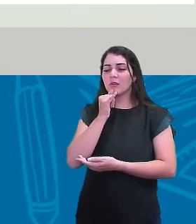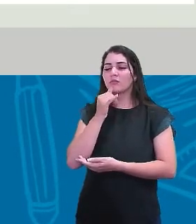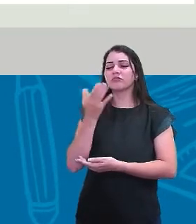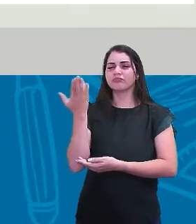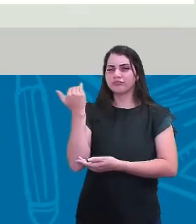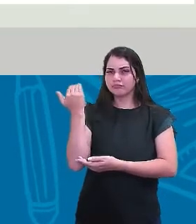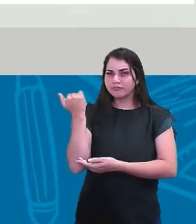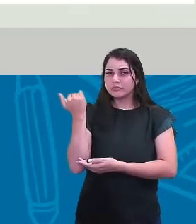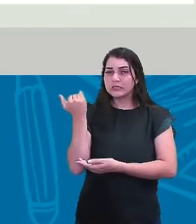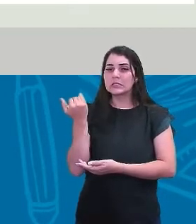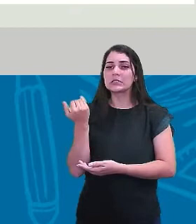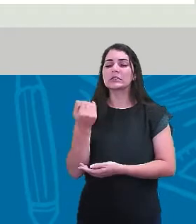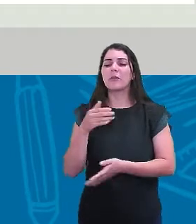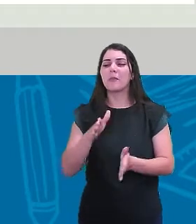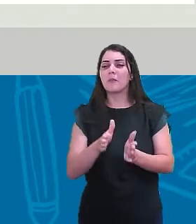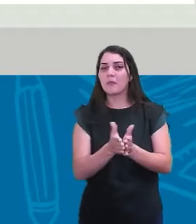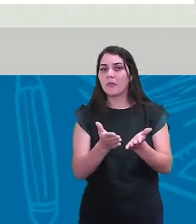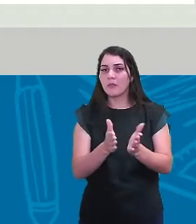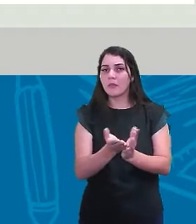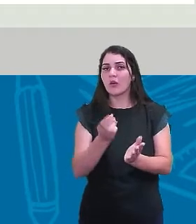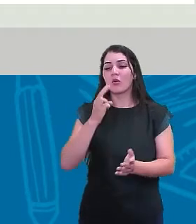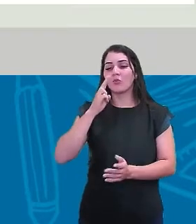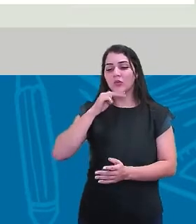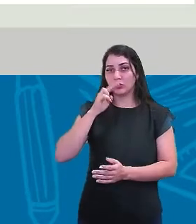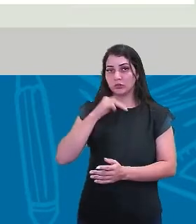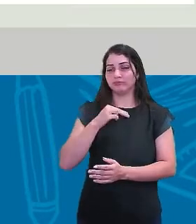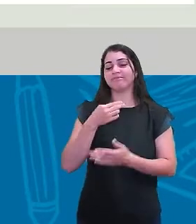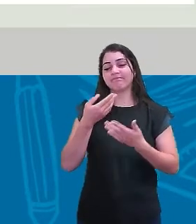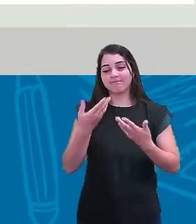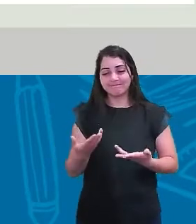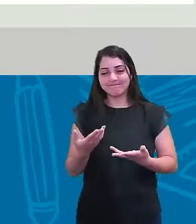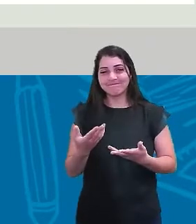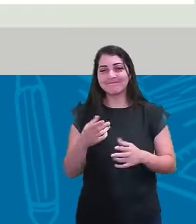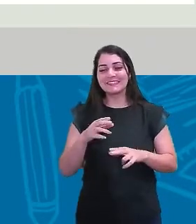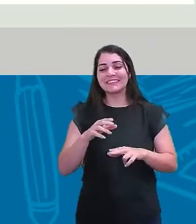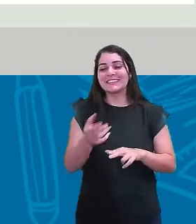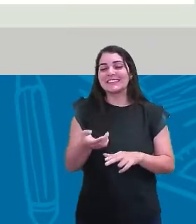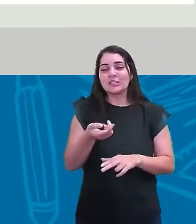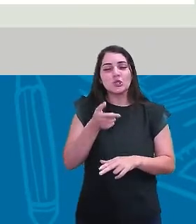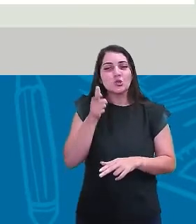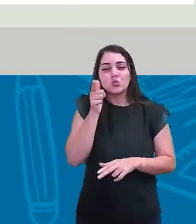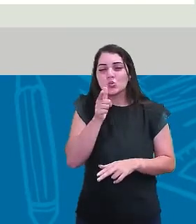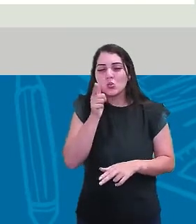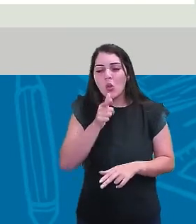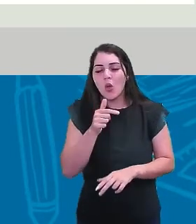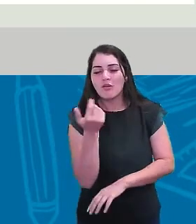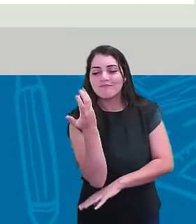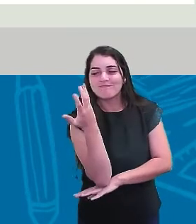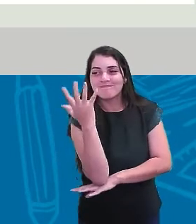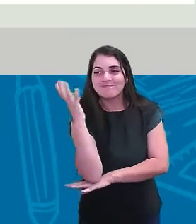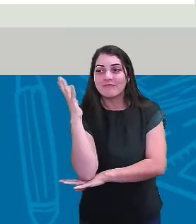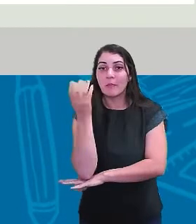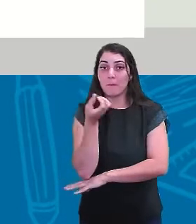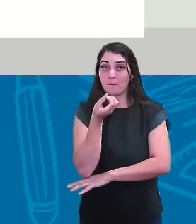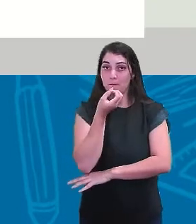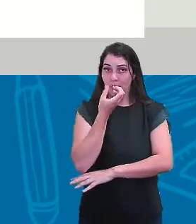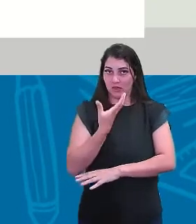nutrientes, portanto, pouco favorável para o crescimento e desenvolvimento de uma planta, tá